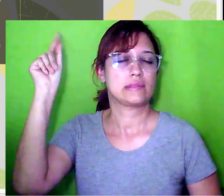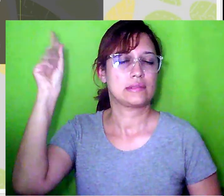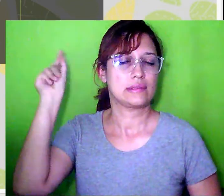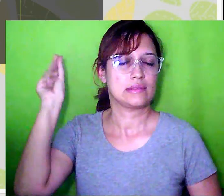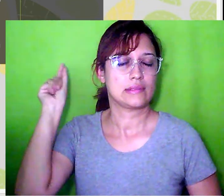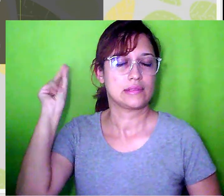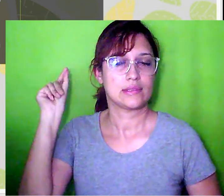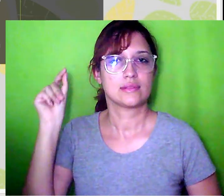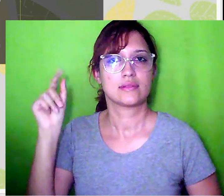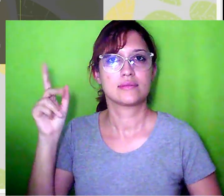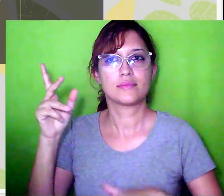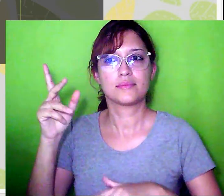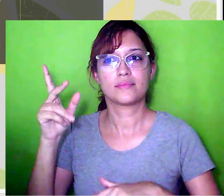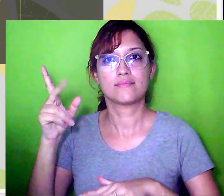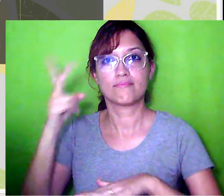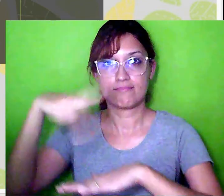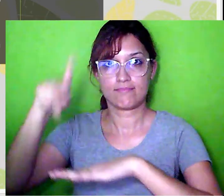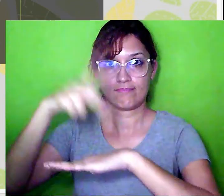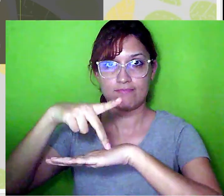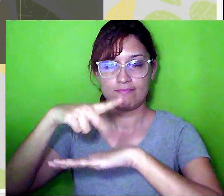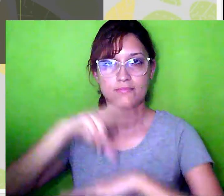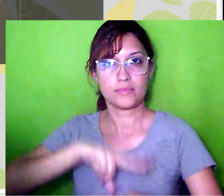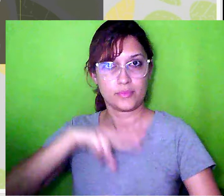Então, vamos relembrar